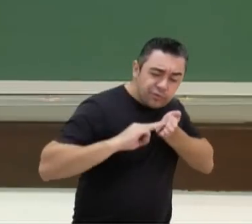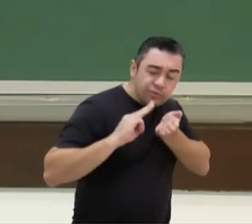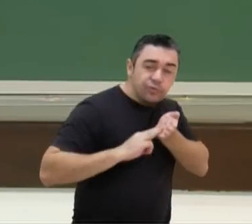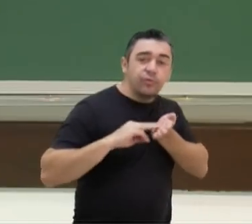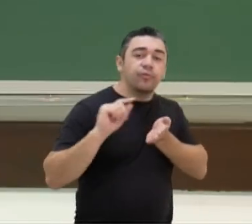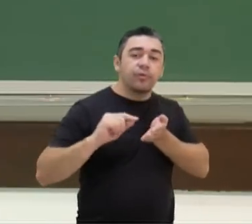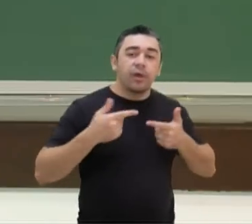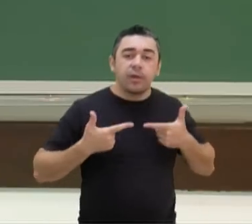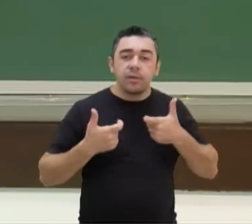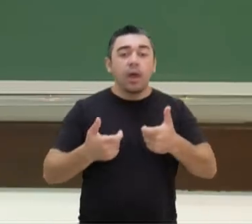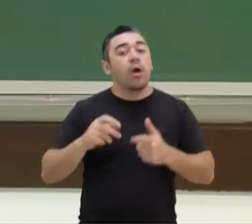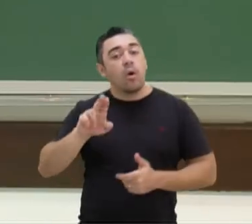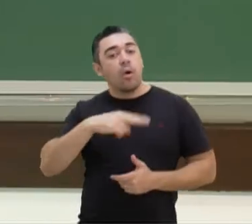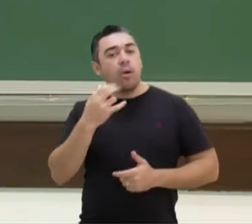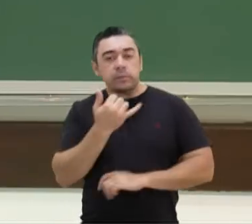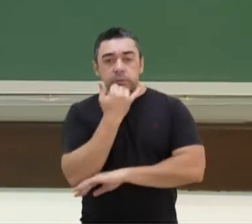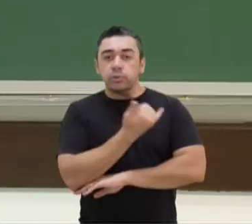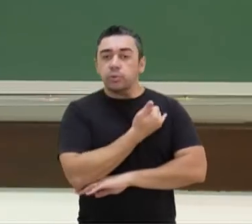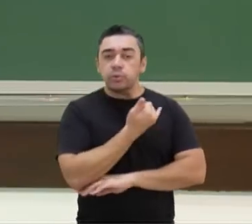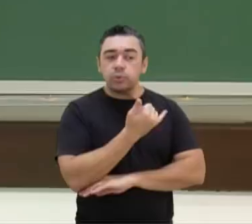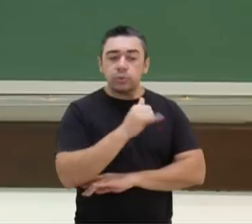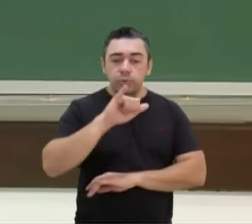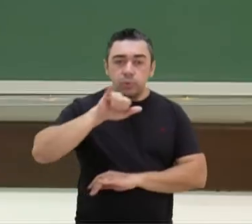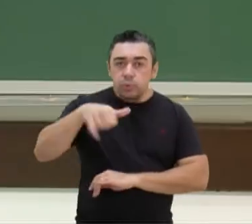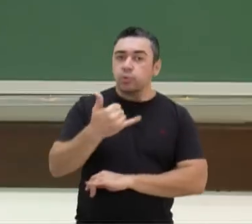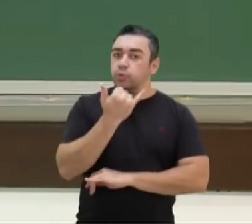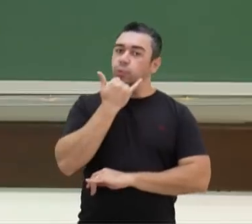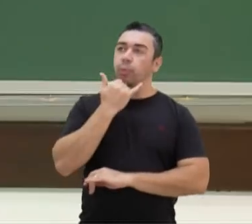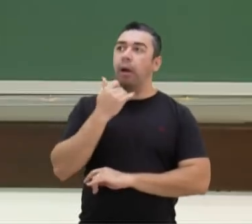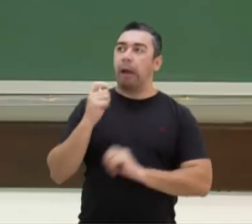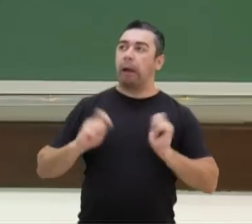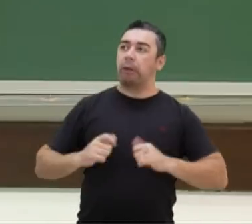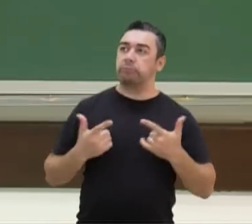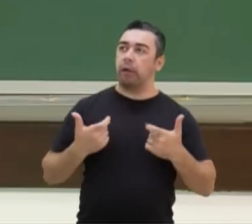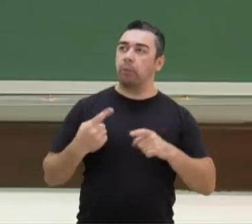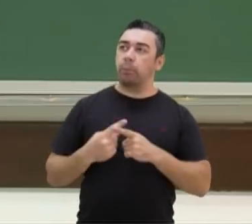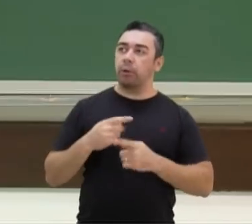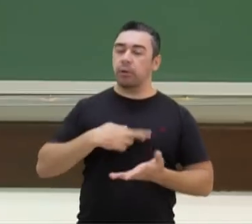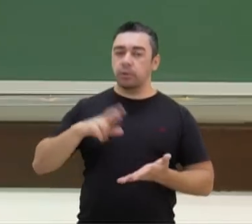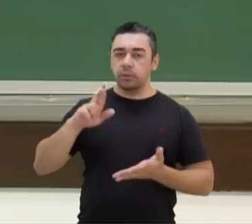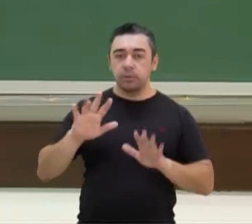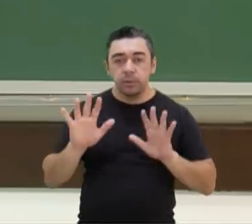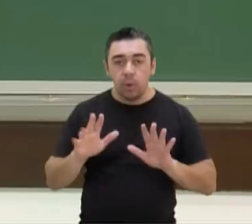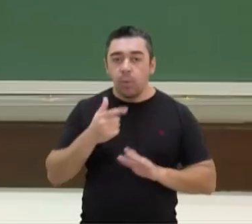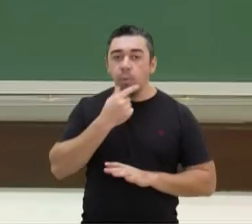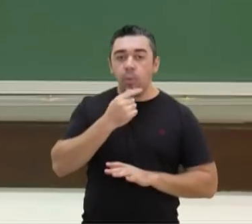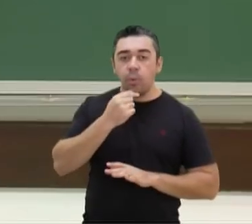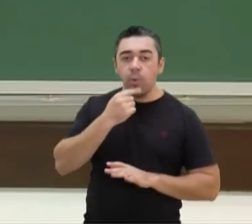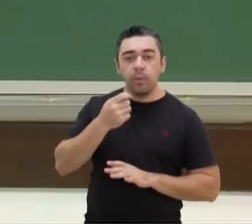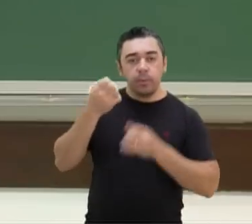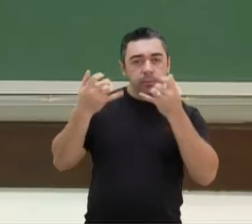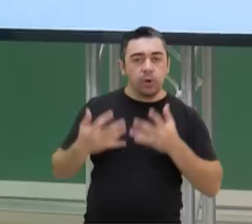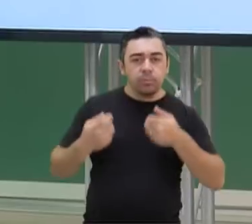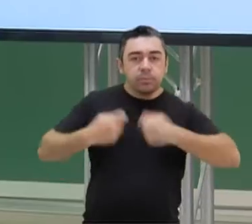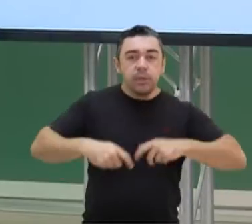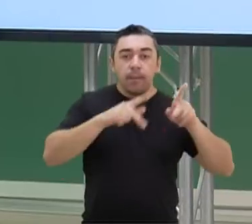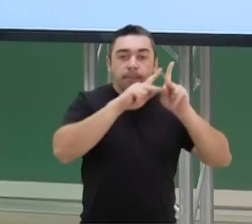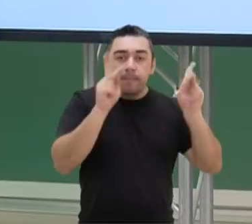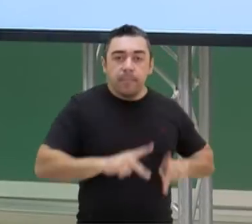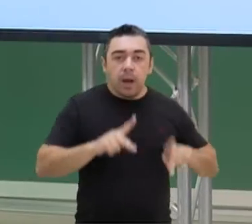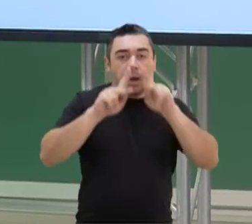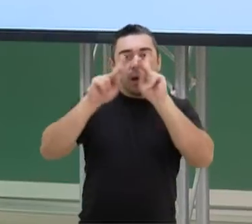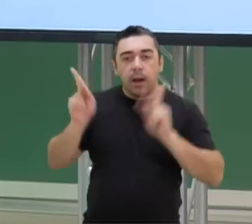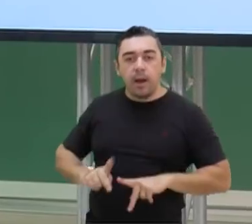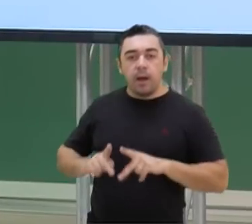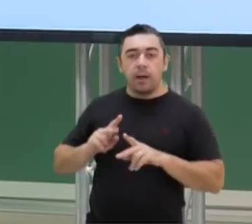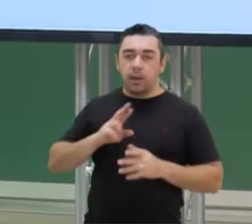para causarem as grandes guerras. Então, segundo Hans King, é preciso haver paz entre as religiões para haver